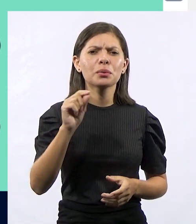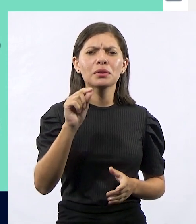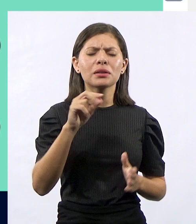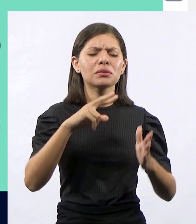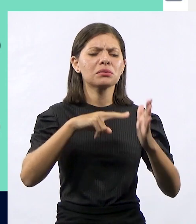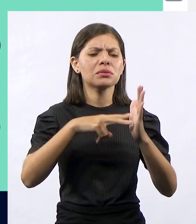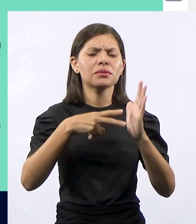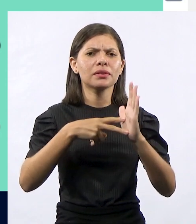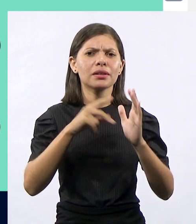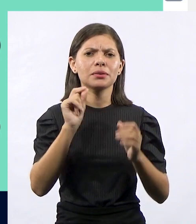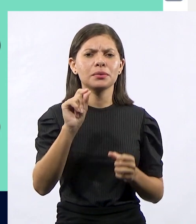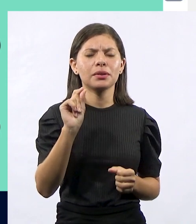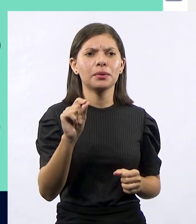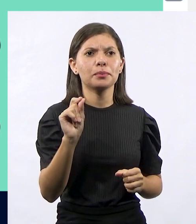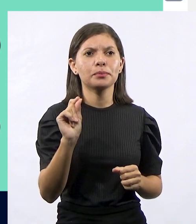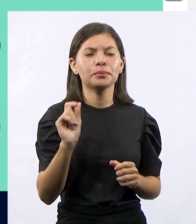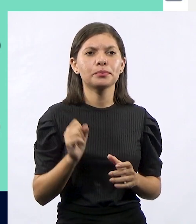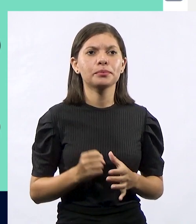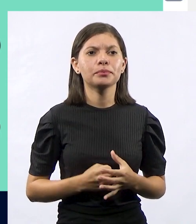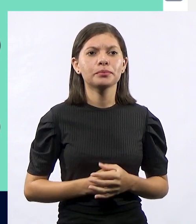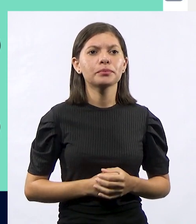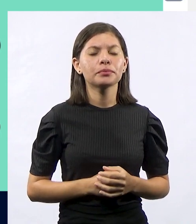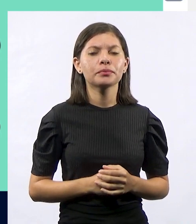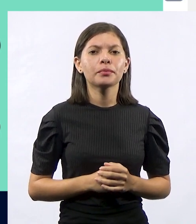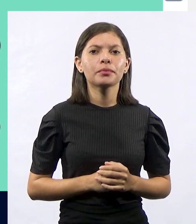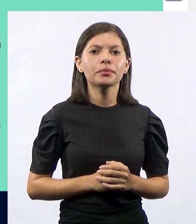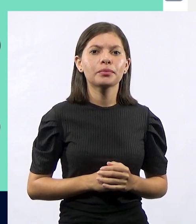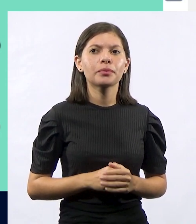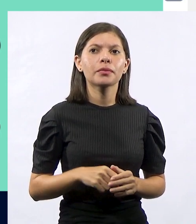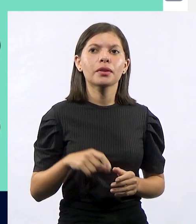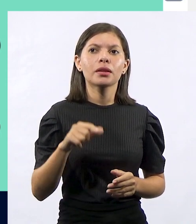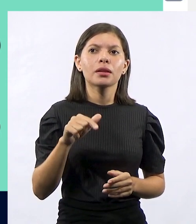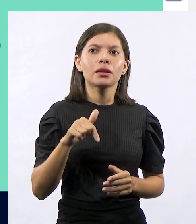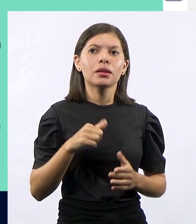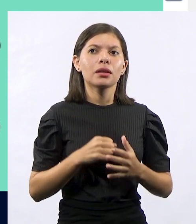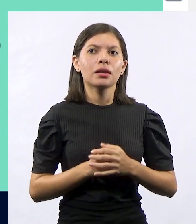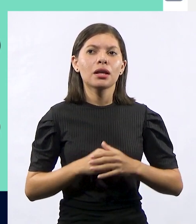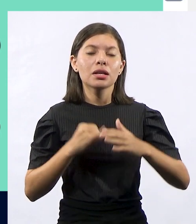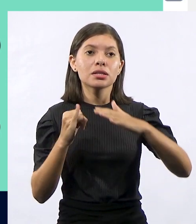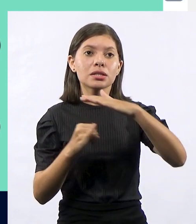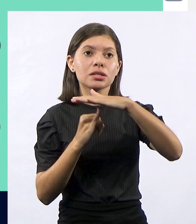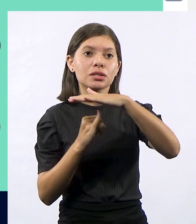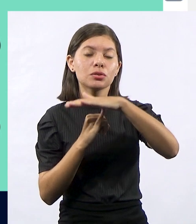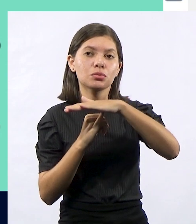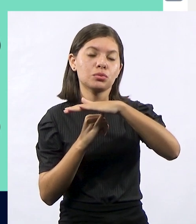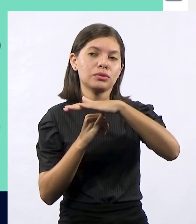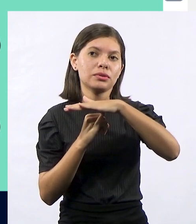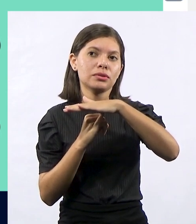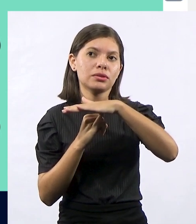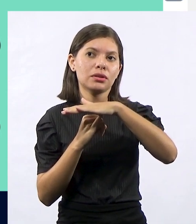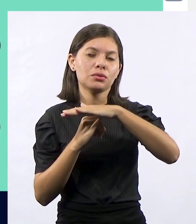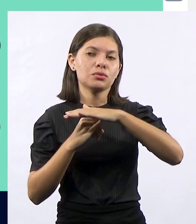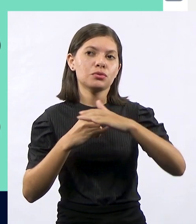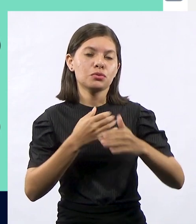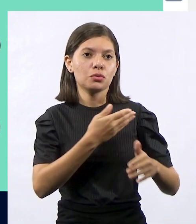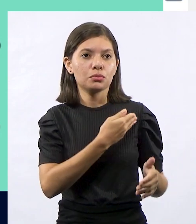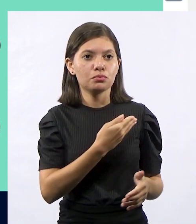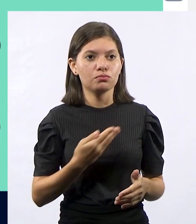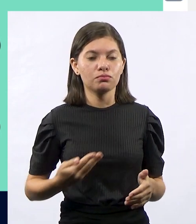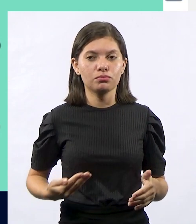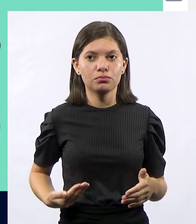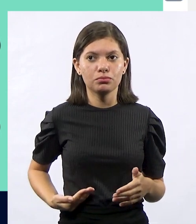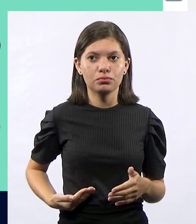coexistência. O que é isso, professor? O que vai ser essa coexistência? Bom, essa coexistência vai significar